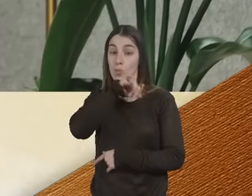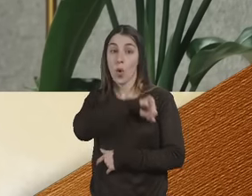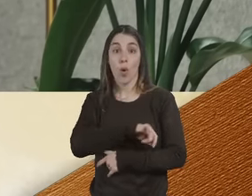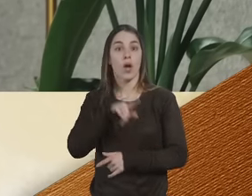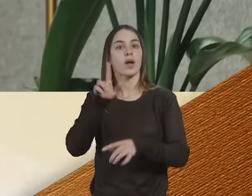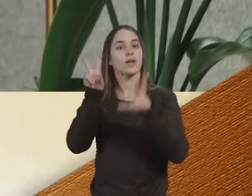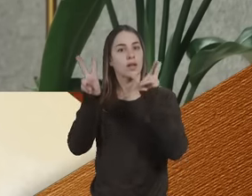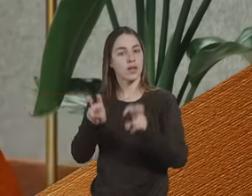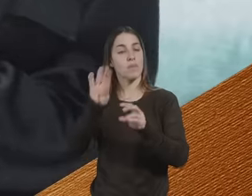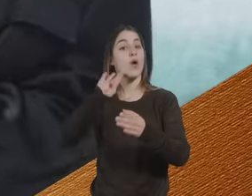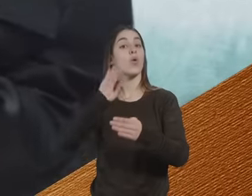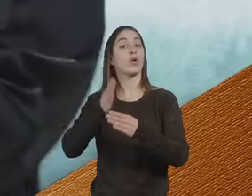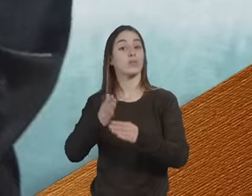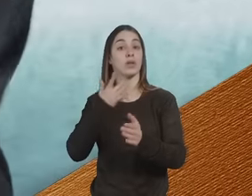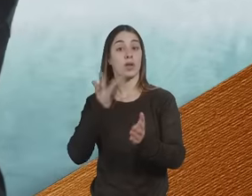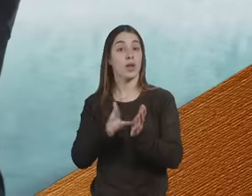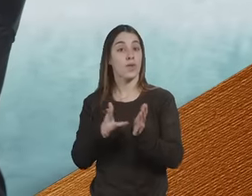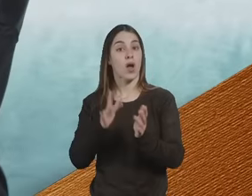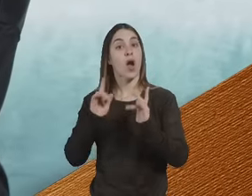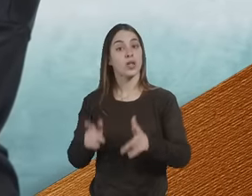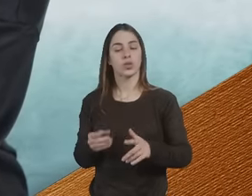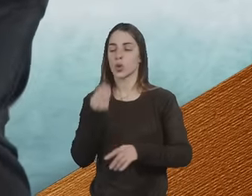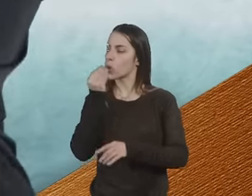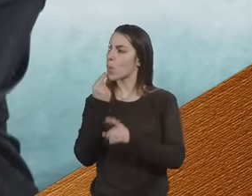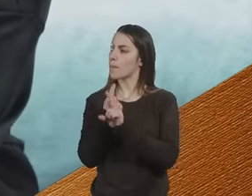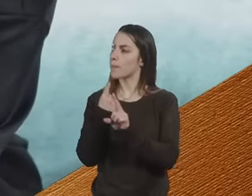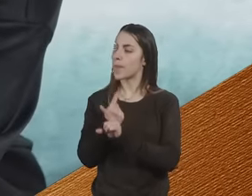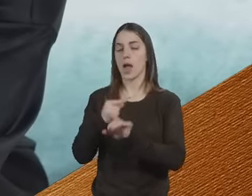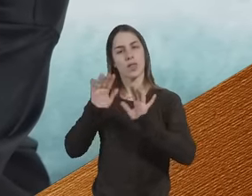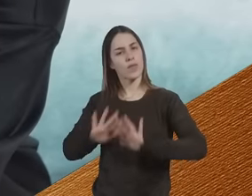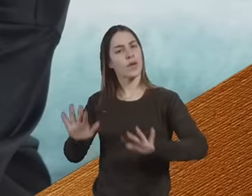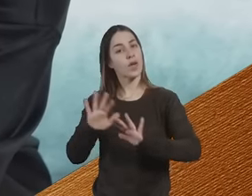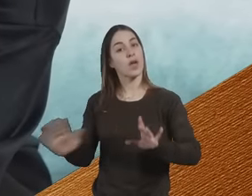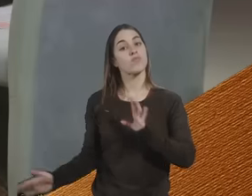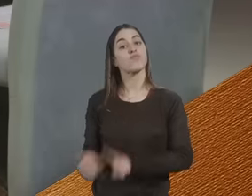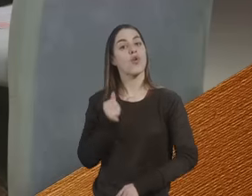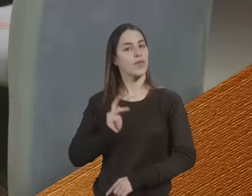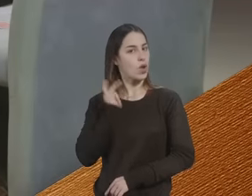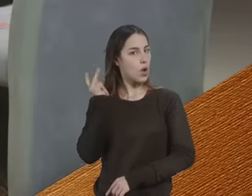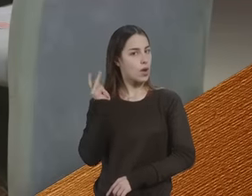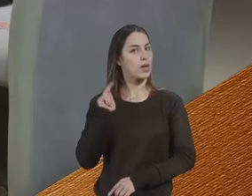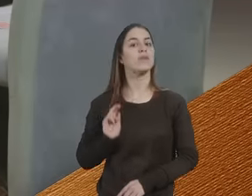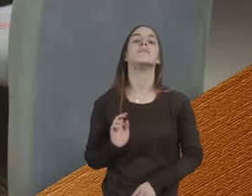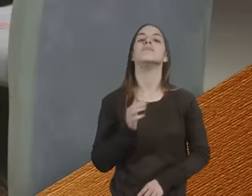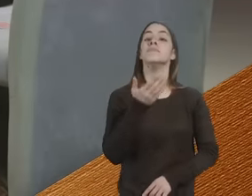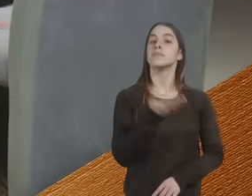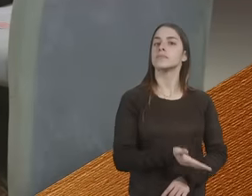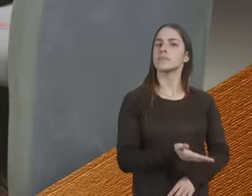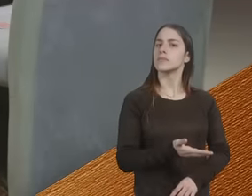meu último livro intitulado Coma Mais Devagar e Alcança a Vitória. Mas então